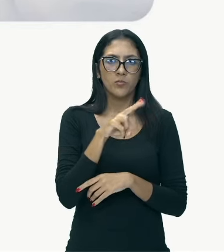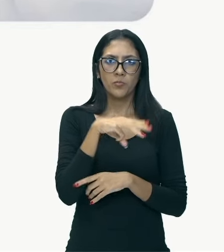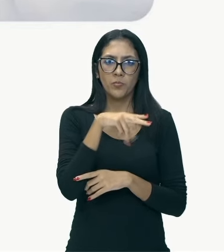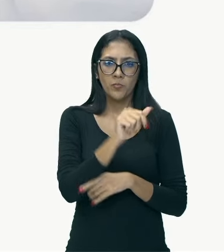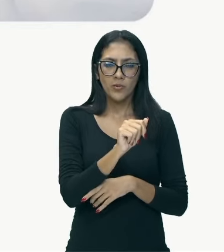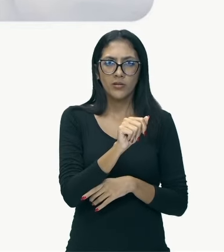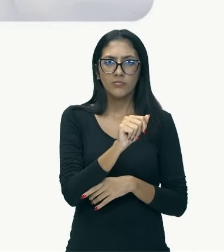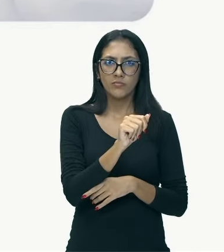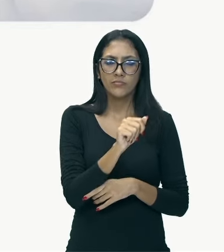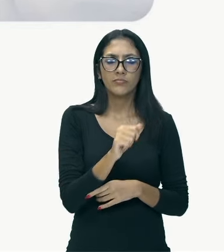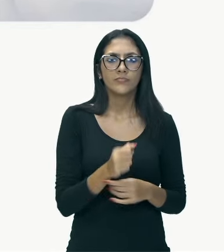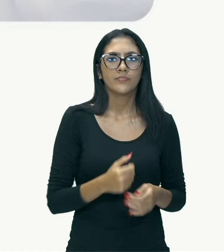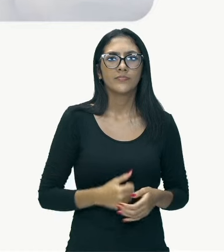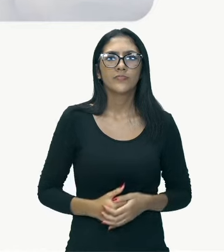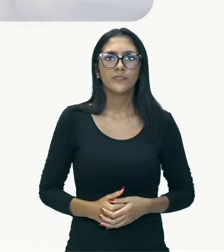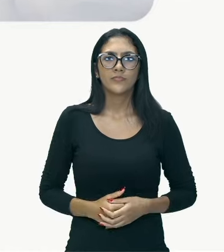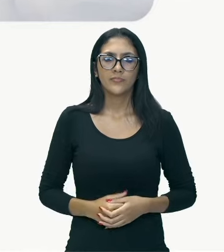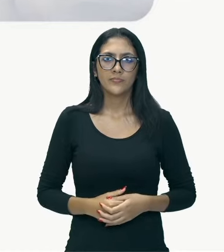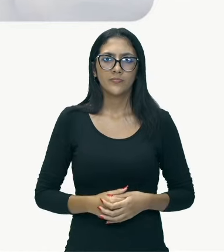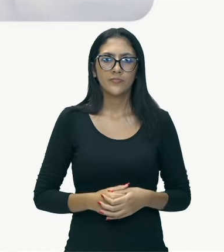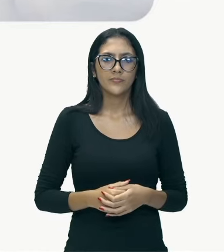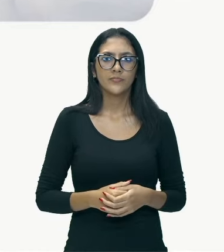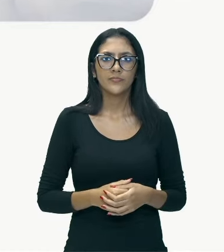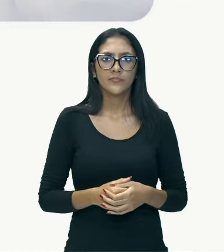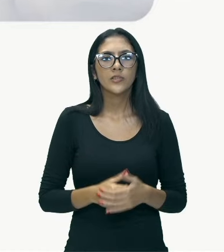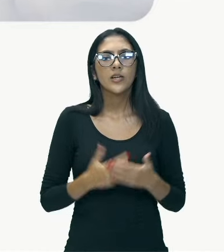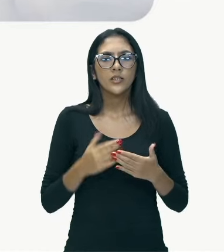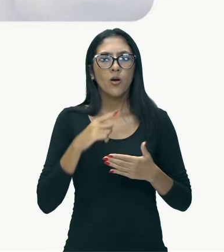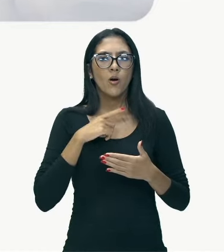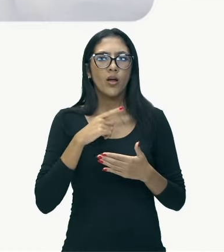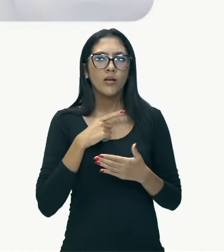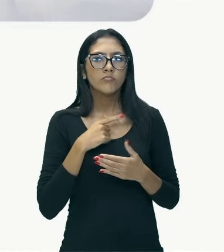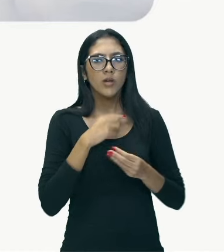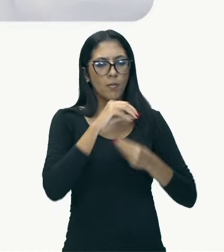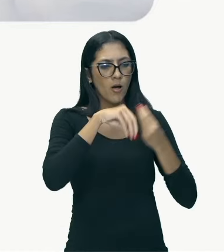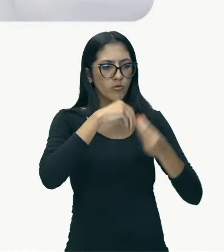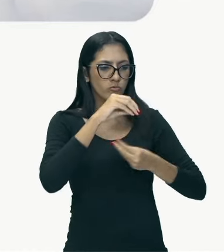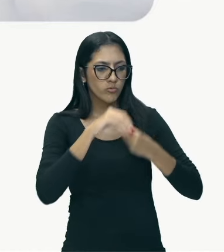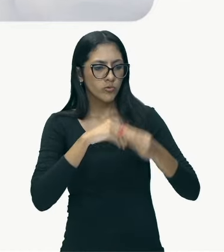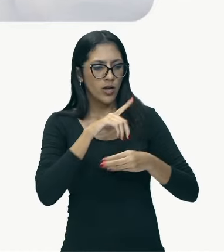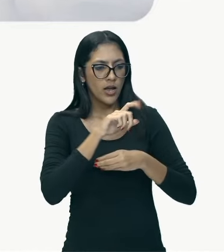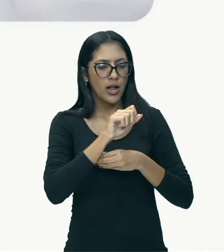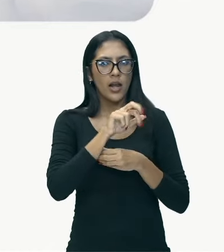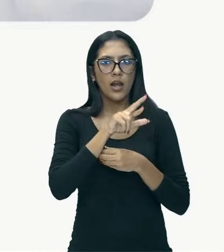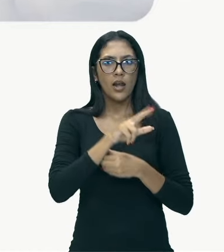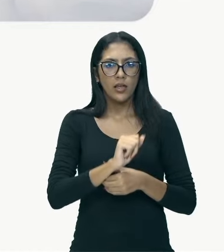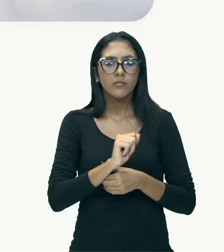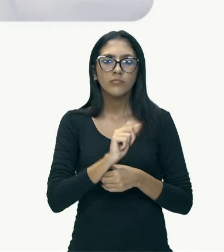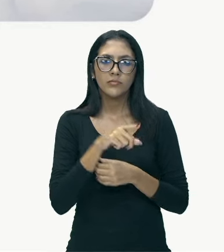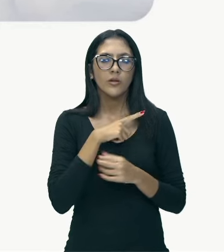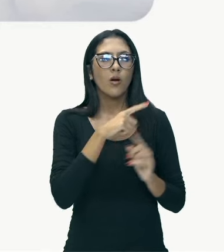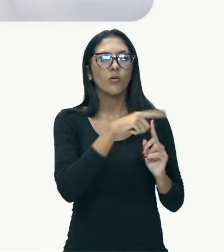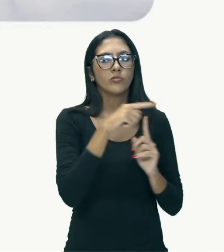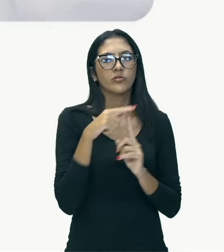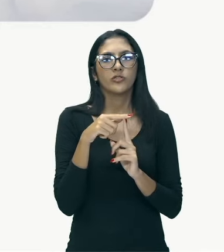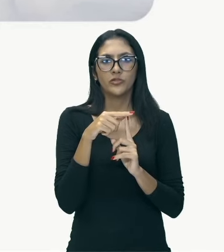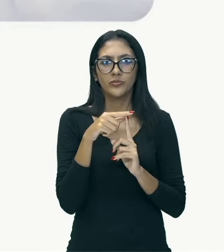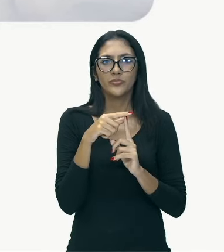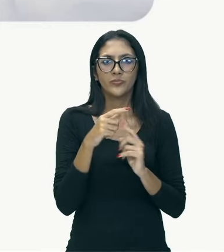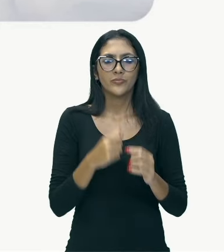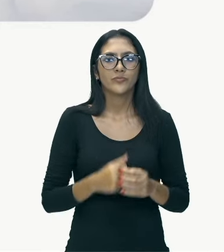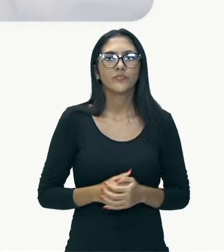Ok? É a espuma. Então, clara de neve é a espuma, é o colóide dele, a classificação, tá